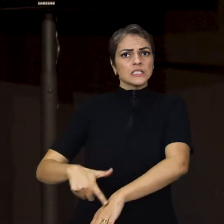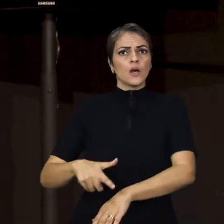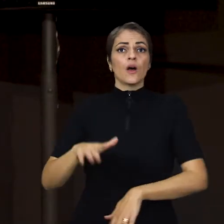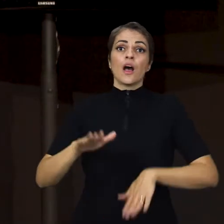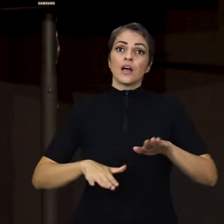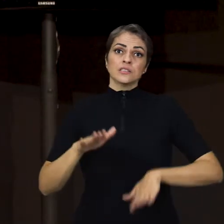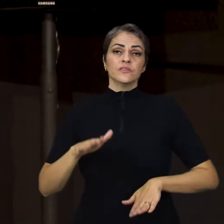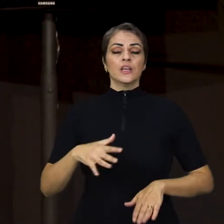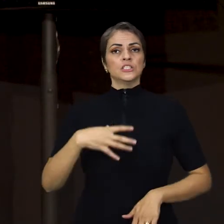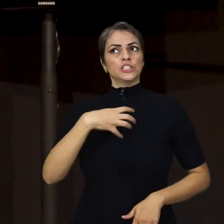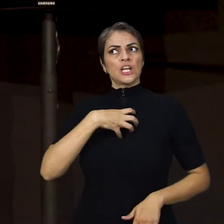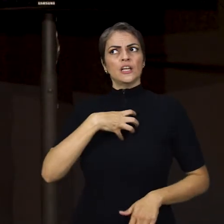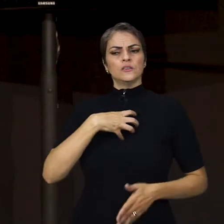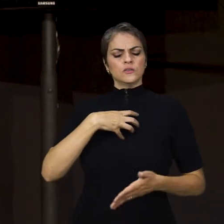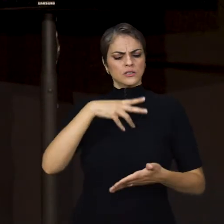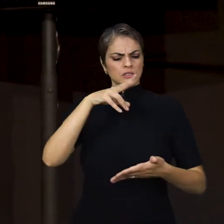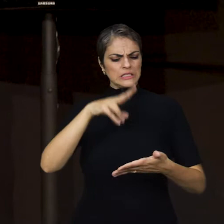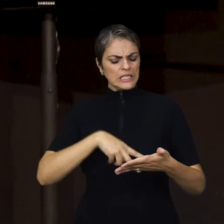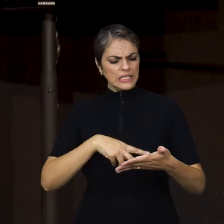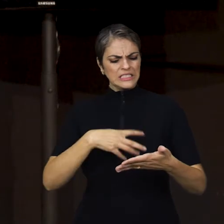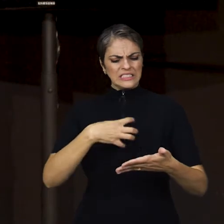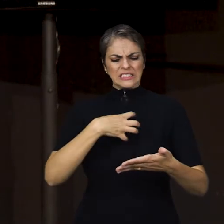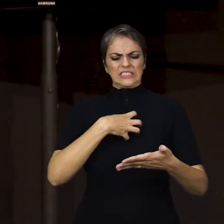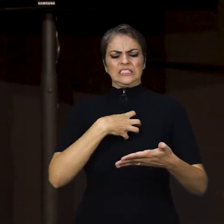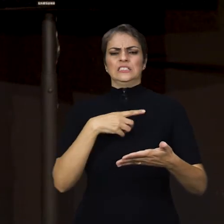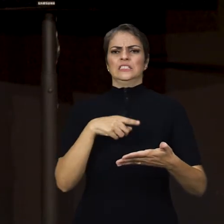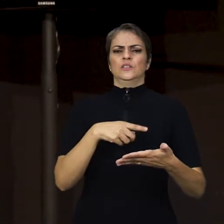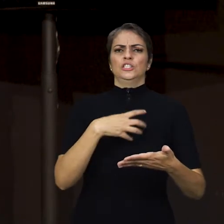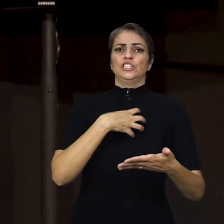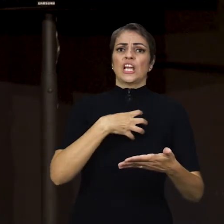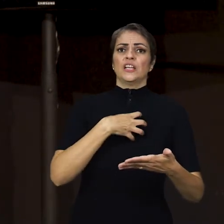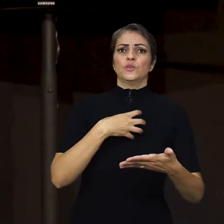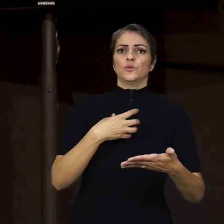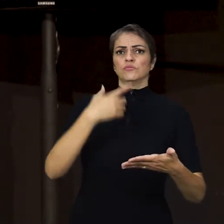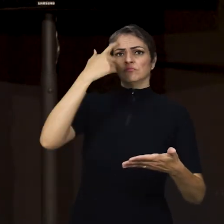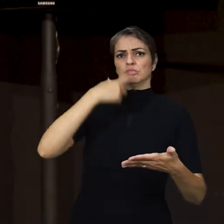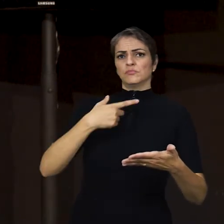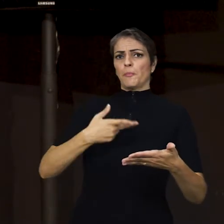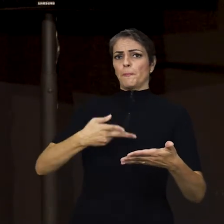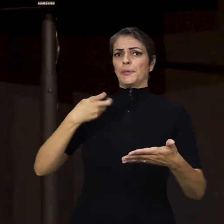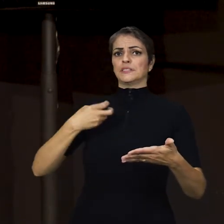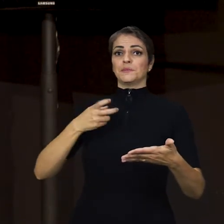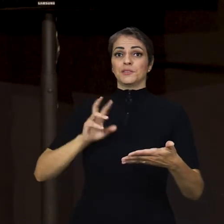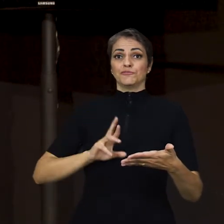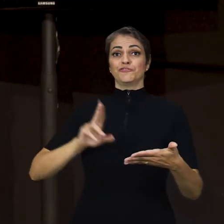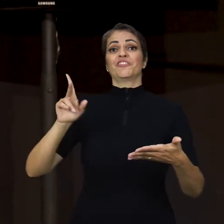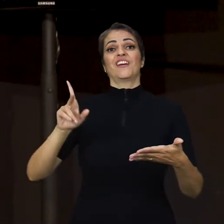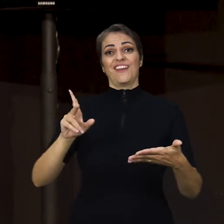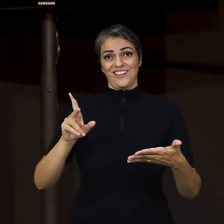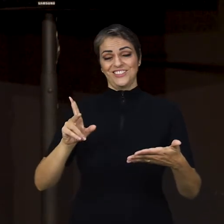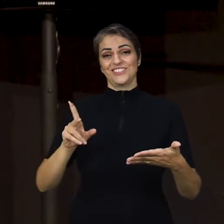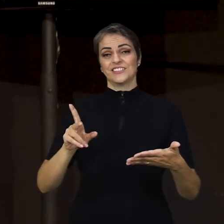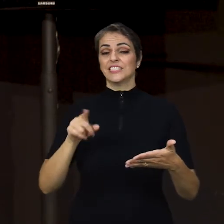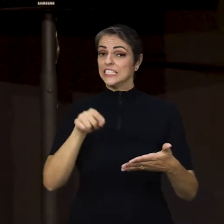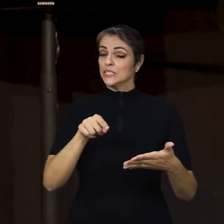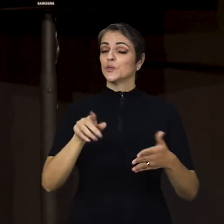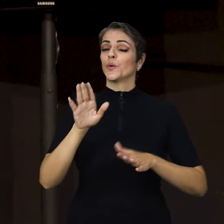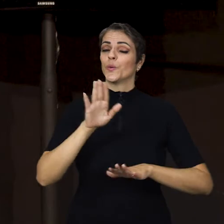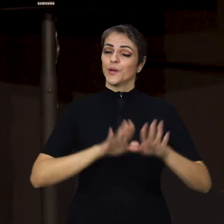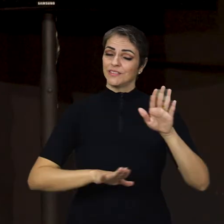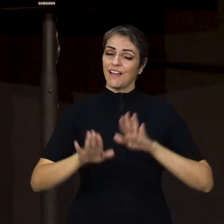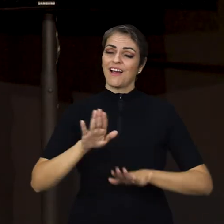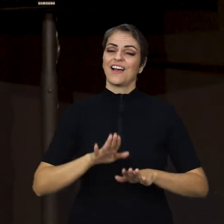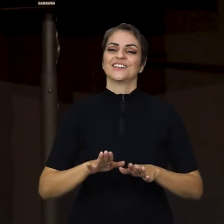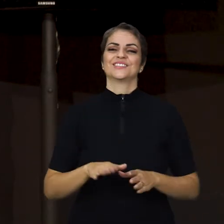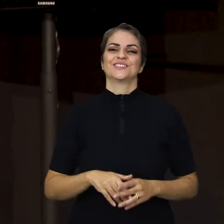determinadas passagens sob um determinado viés ou outro, e isso a gente precisa ter cuidado e tentar da